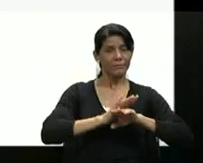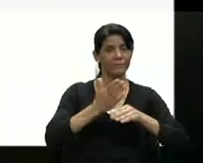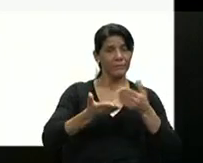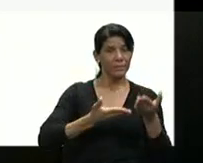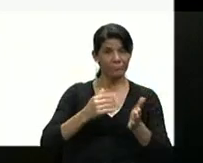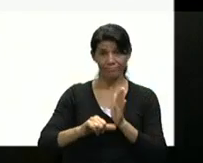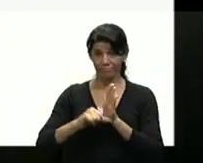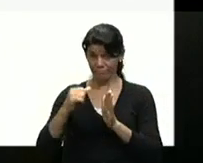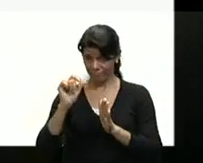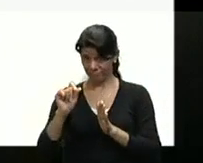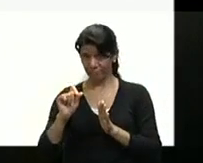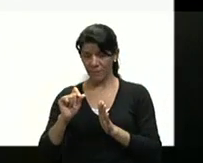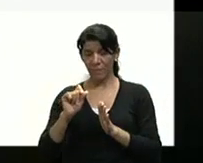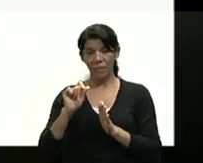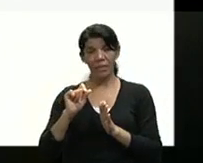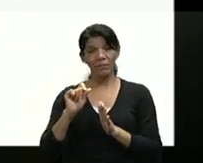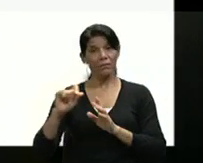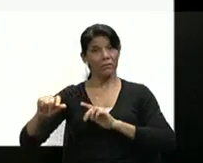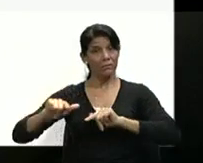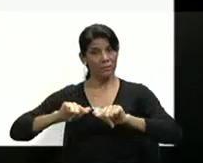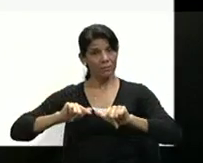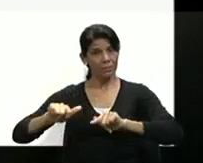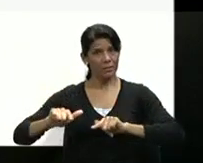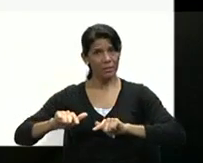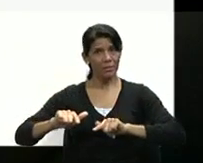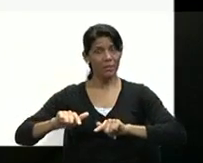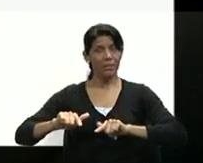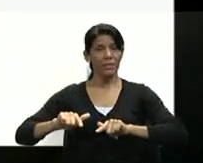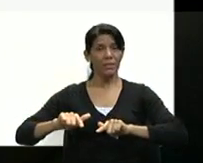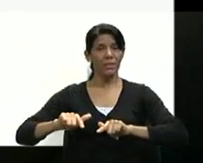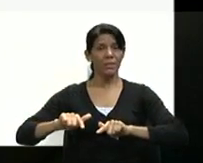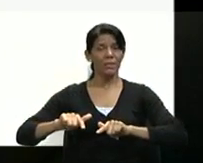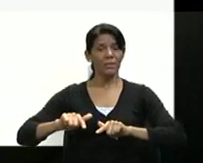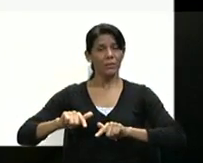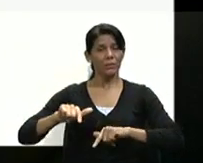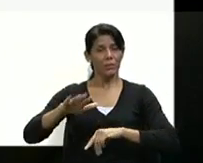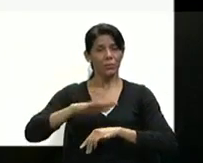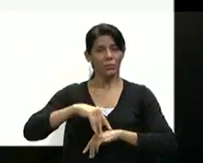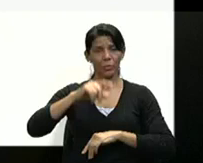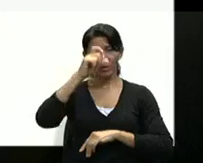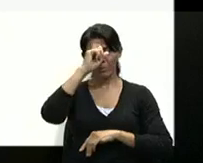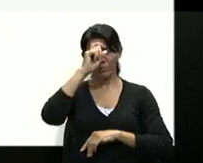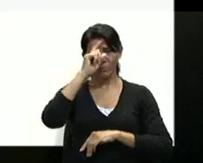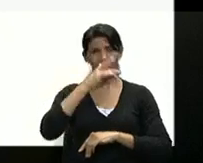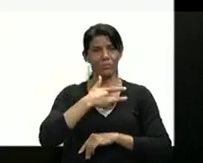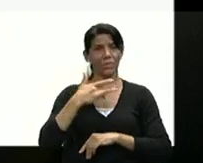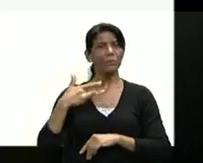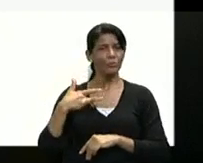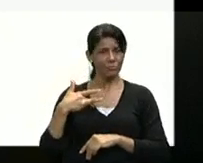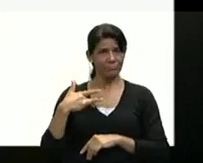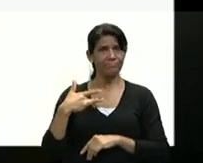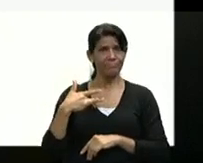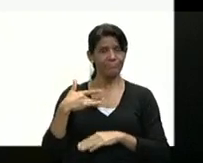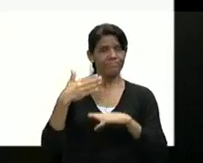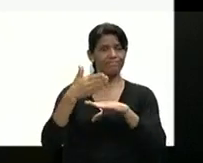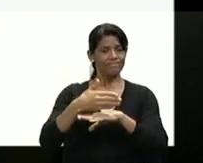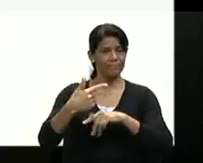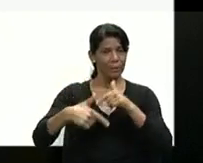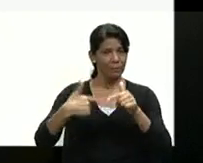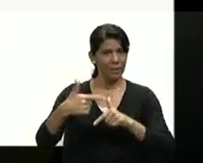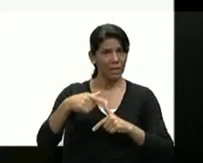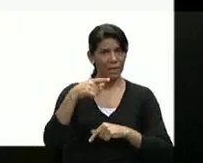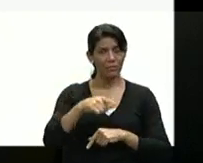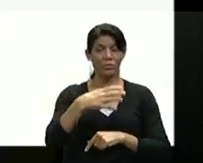atenção primária, ele vai atuar na unidade básica de saúde. Se ele vai atuar lá, a